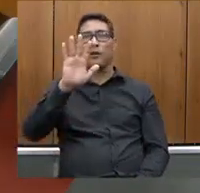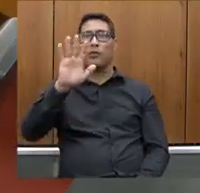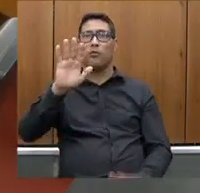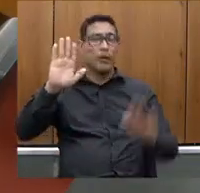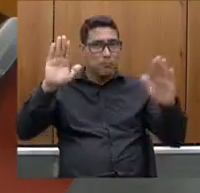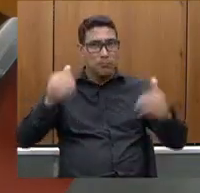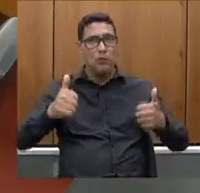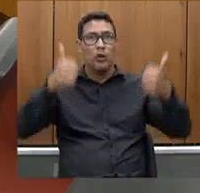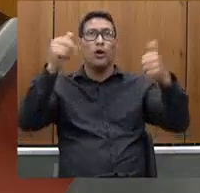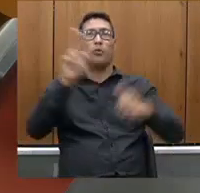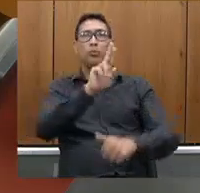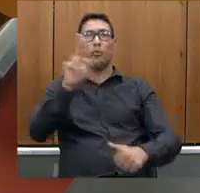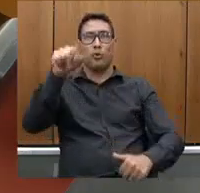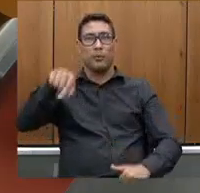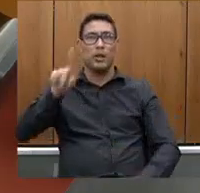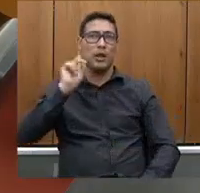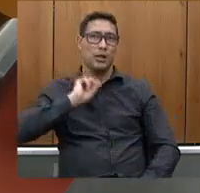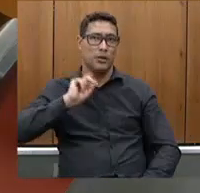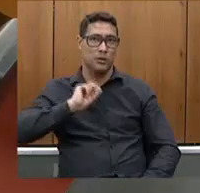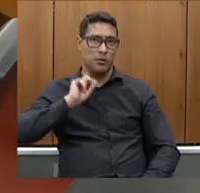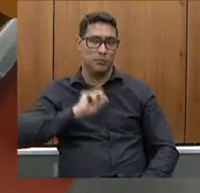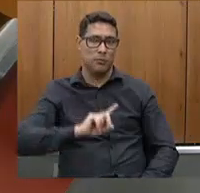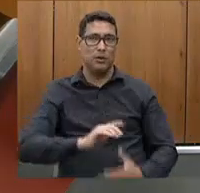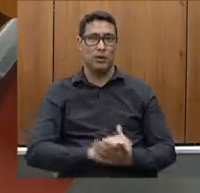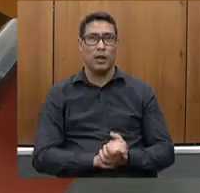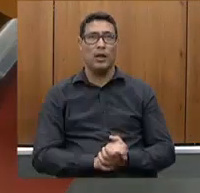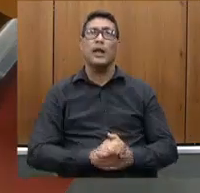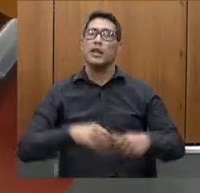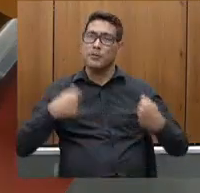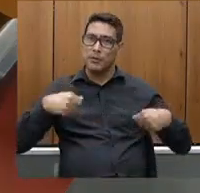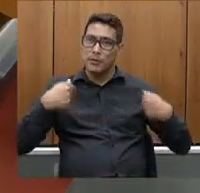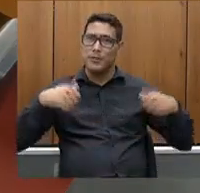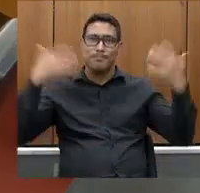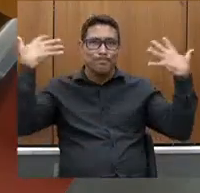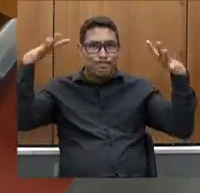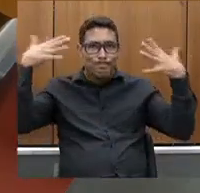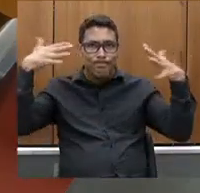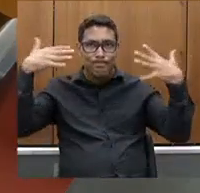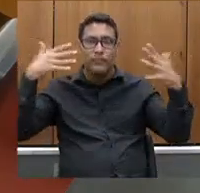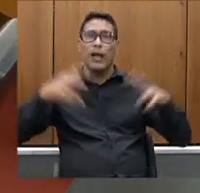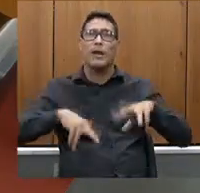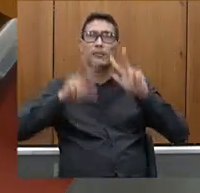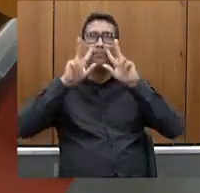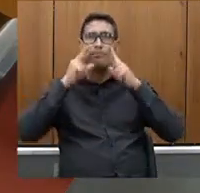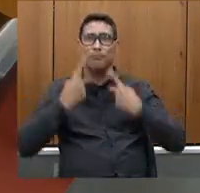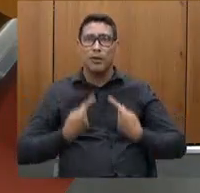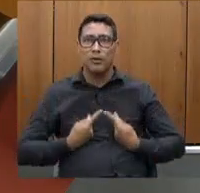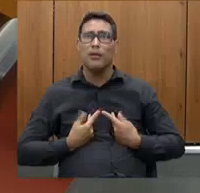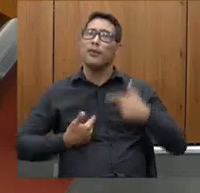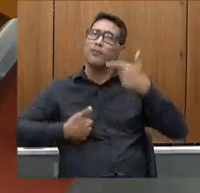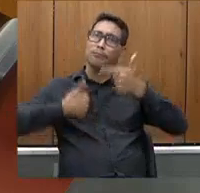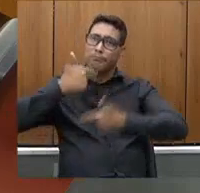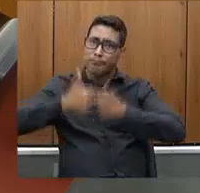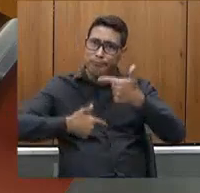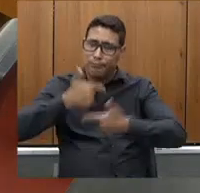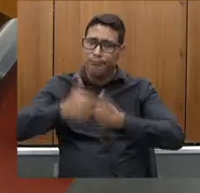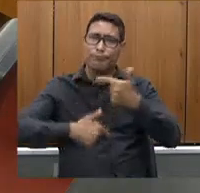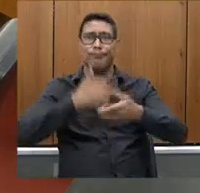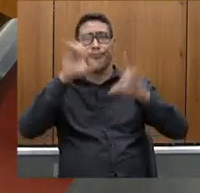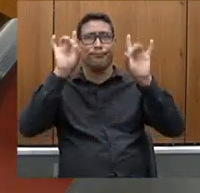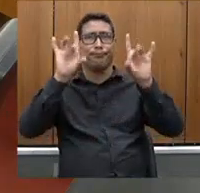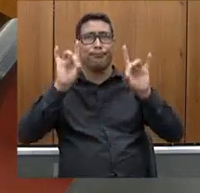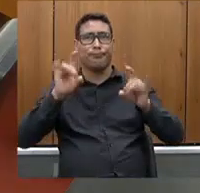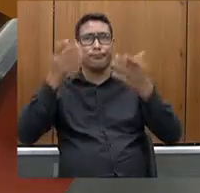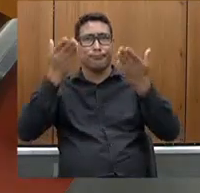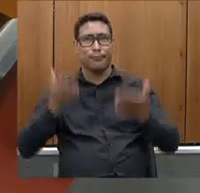Nacional então nós temos que parabenizar e reconhecer esse trabalho Fantástico e eu tenho